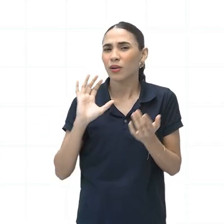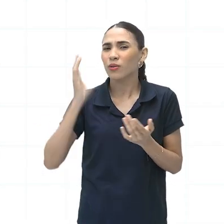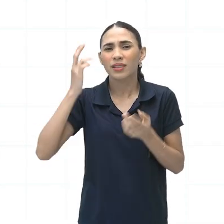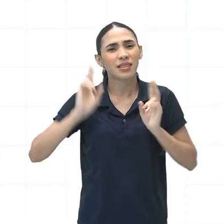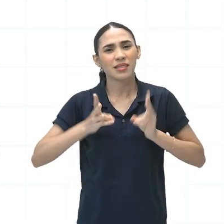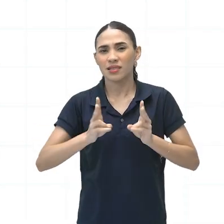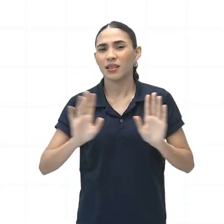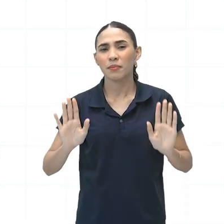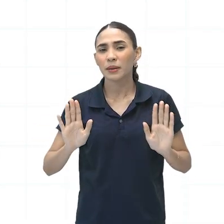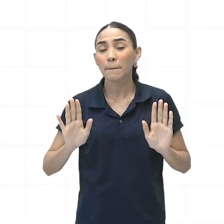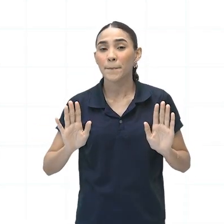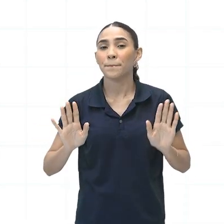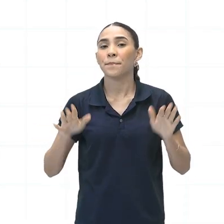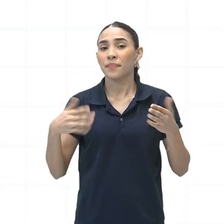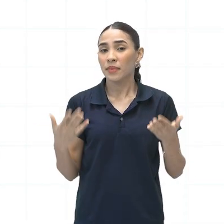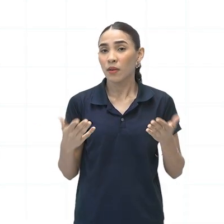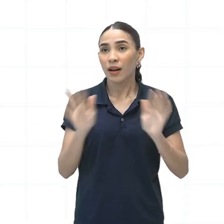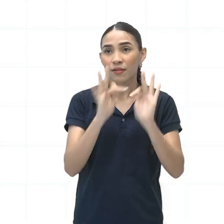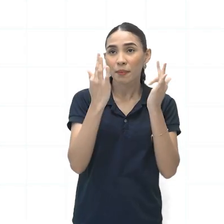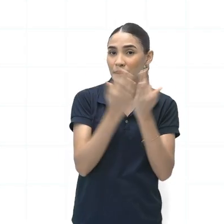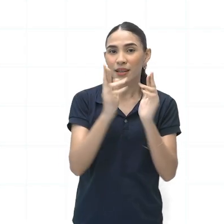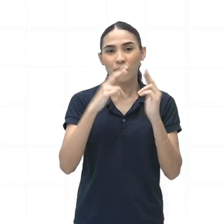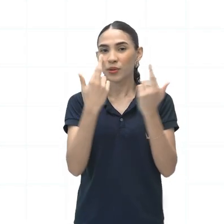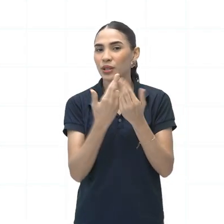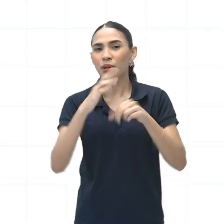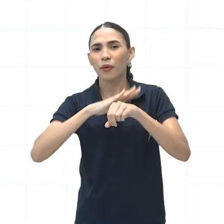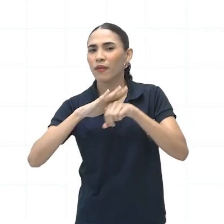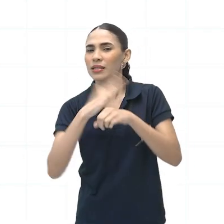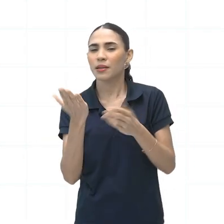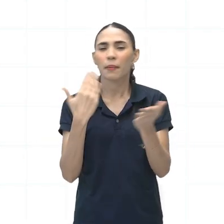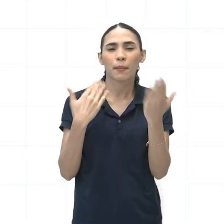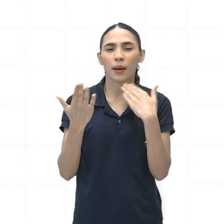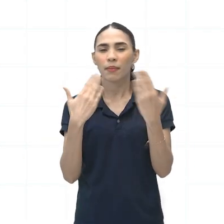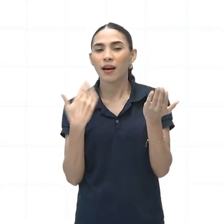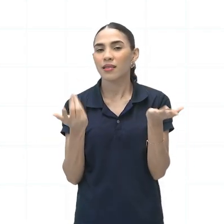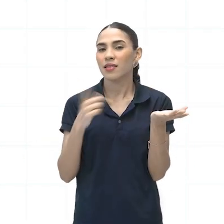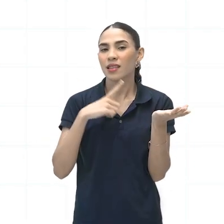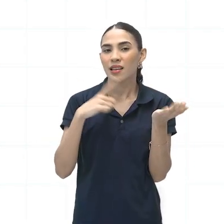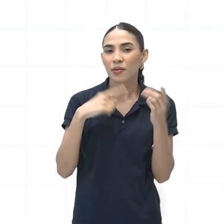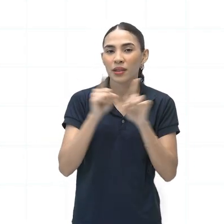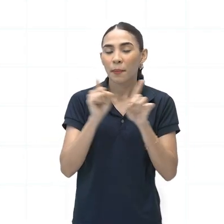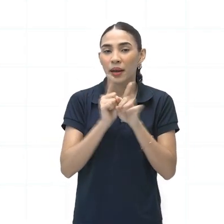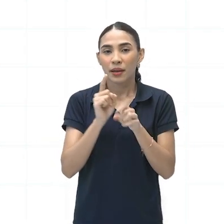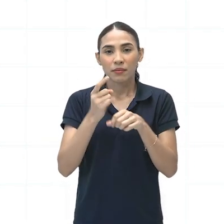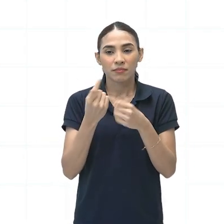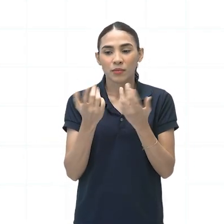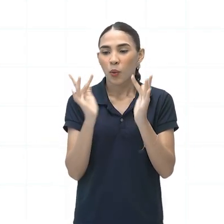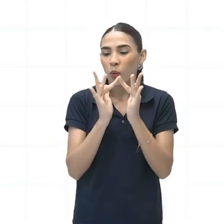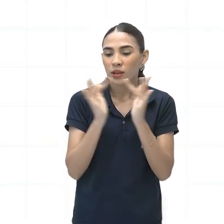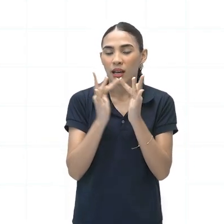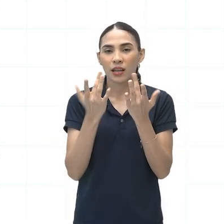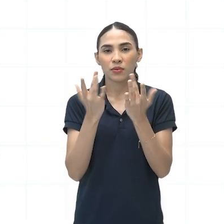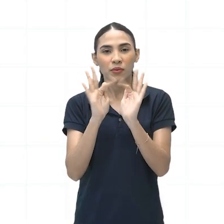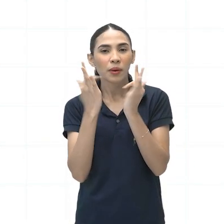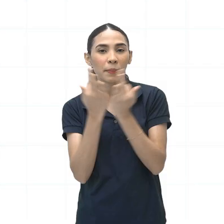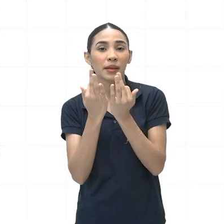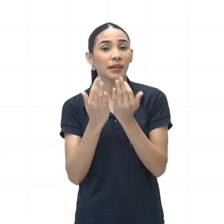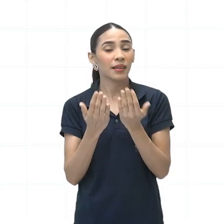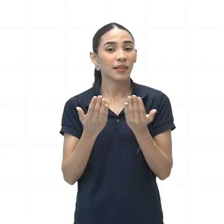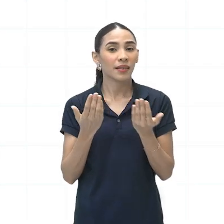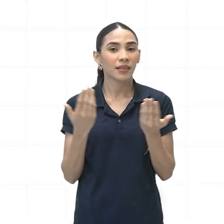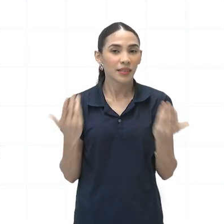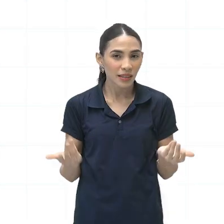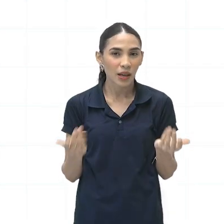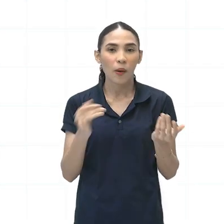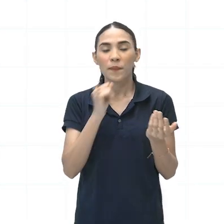acontece sempre, né? Ali a família reunida, conversando, tendo ali a sua convivência familiar. Então, é nesse